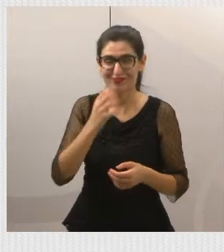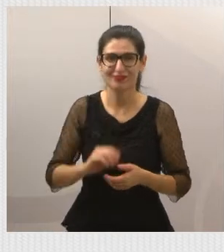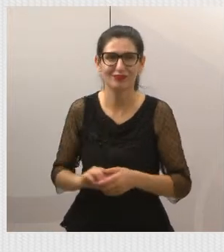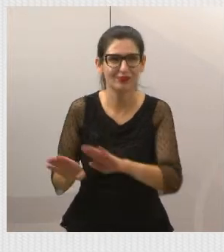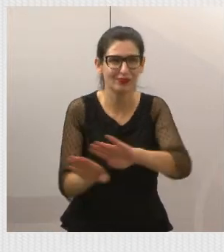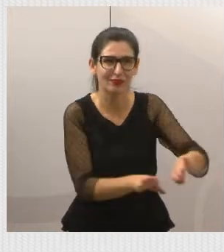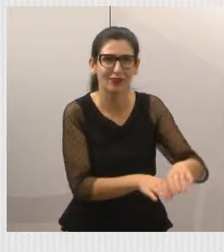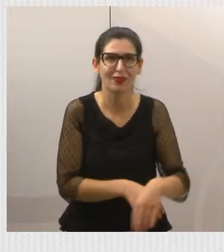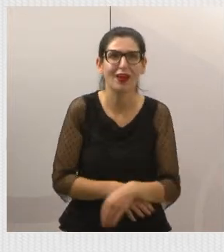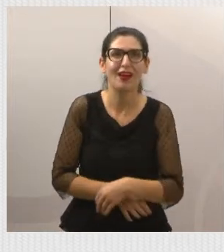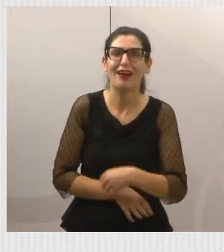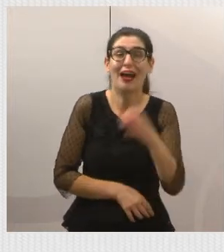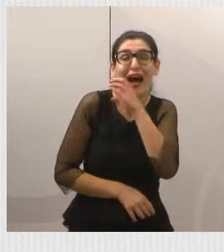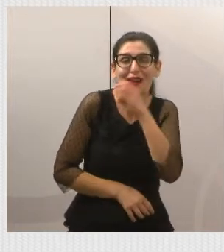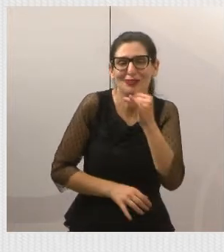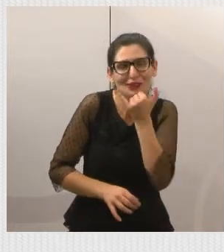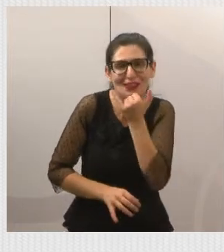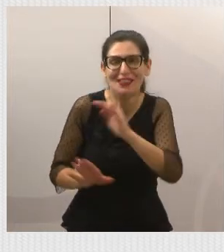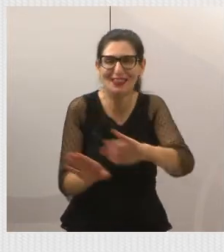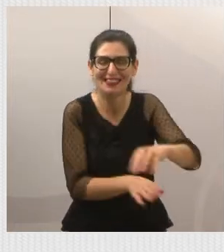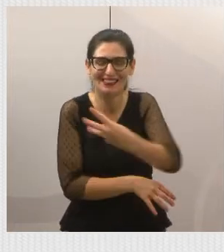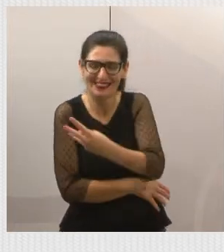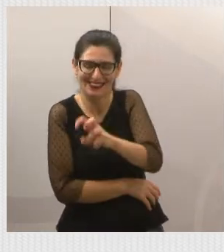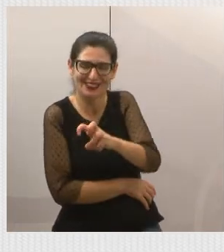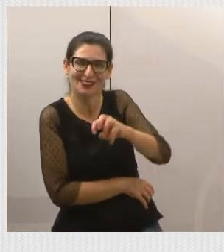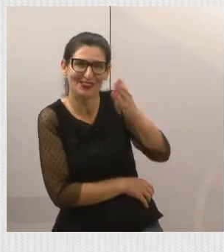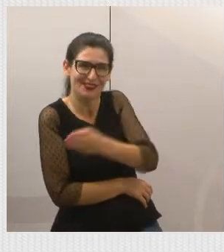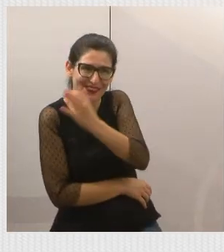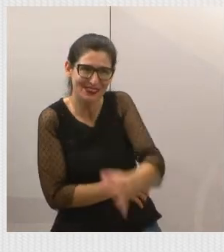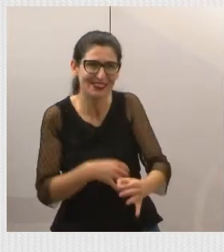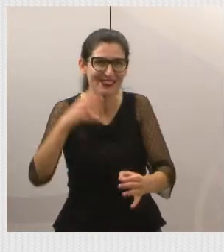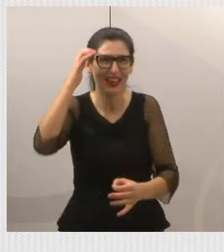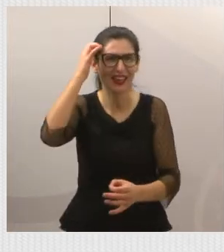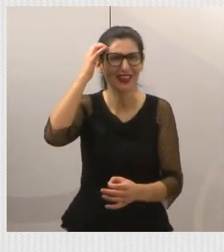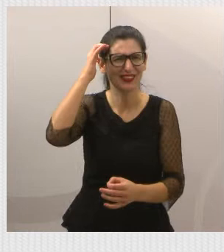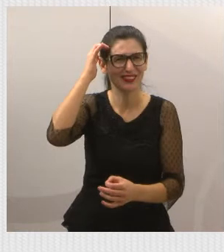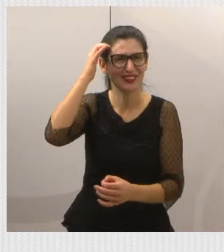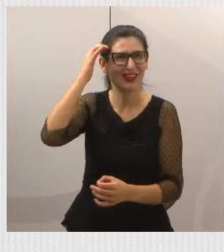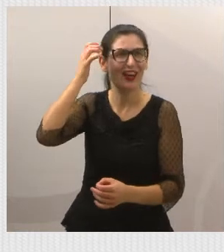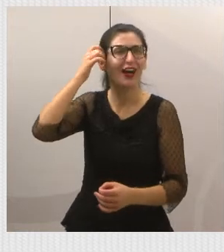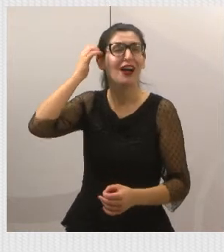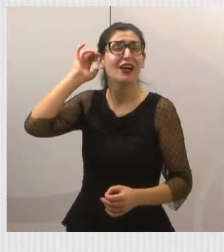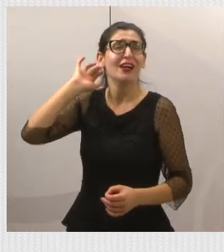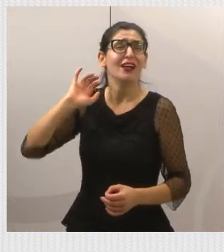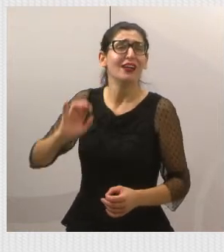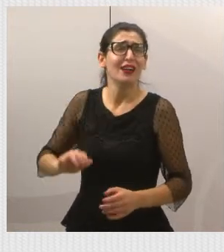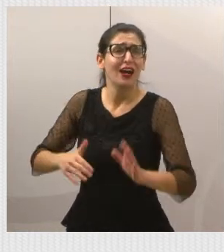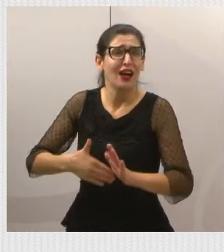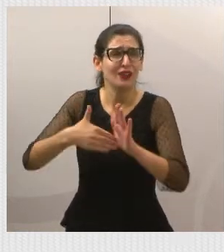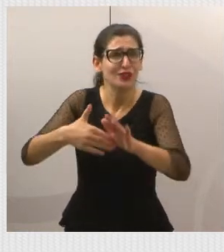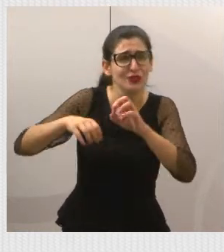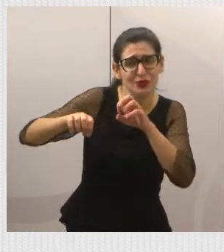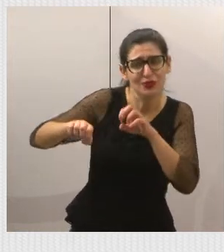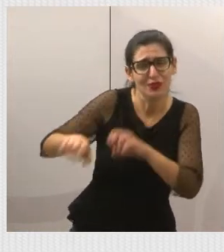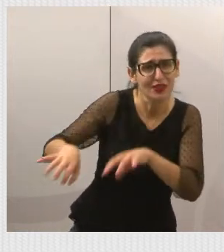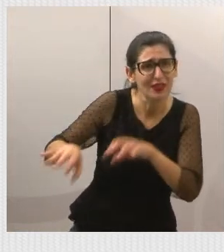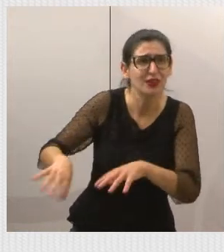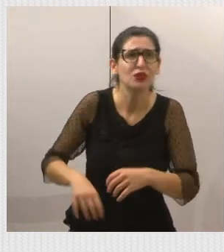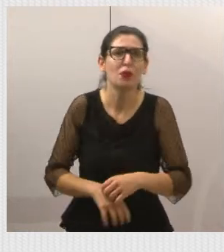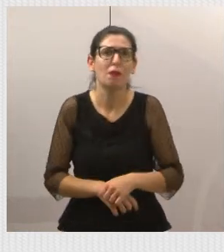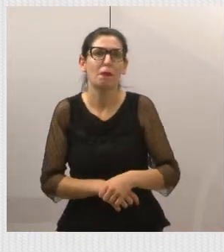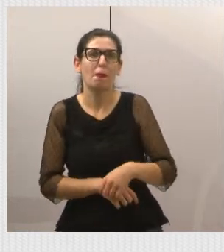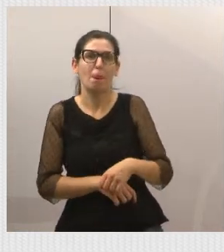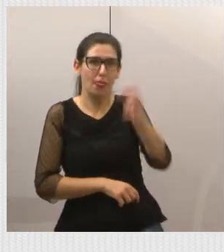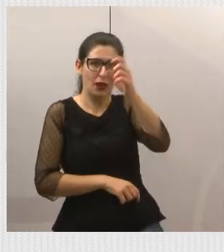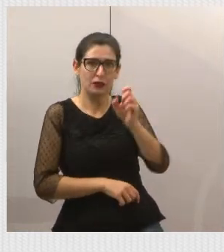com 35% da receita corrente líquida, investindo o mínimo de saúde é 15%, a